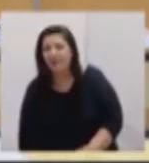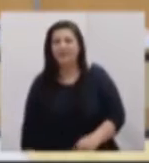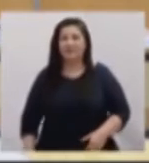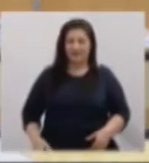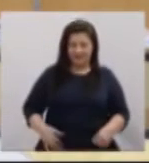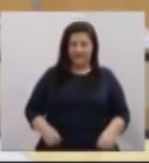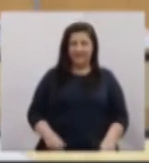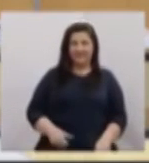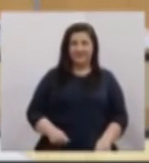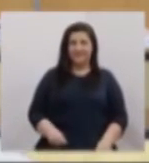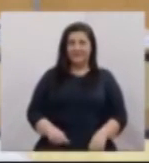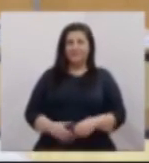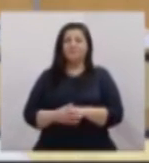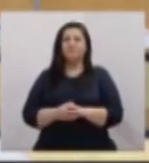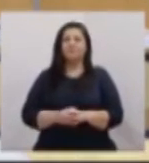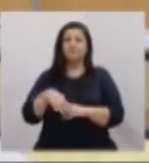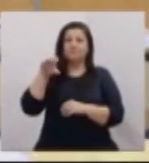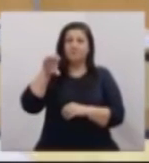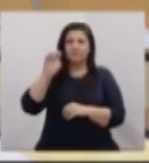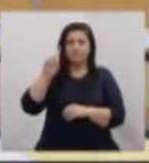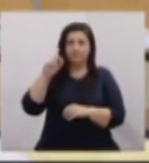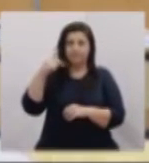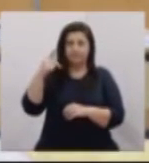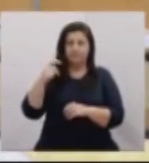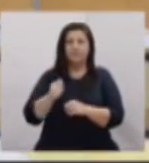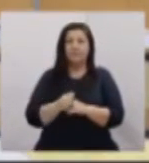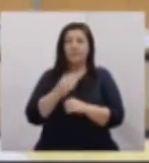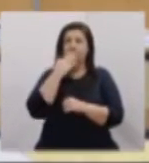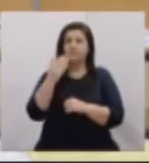a EDP solicitando providência quanto à falta de postes,